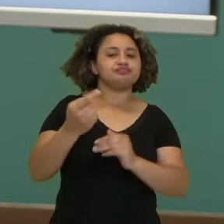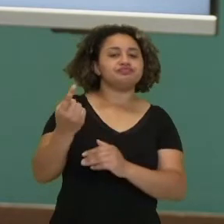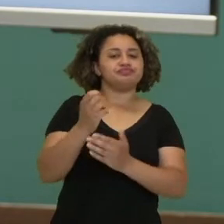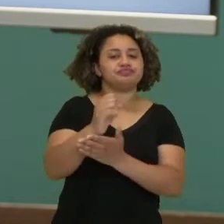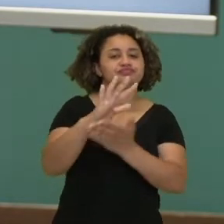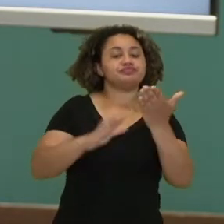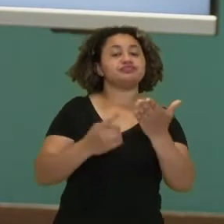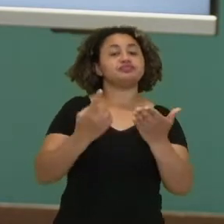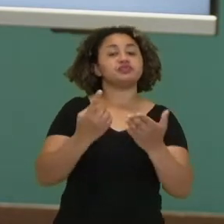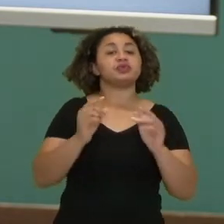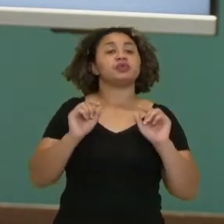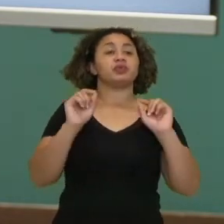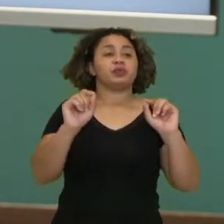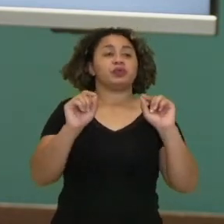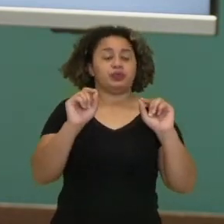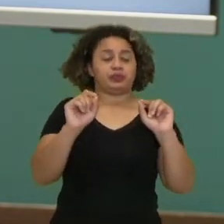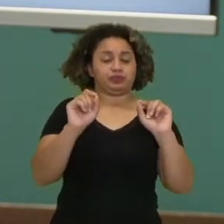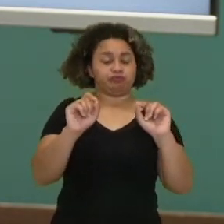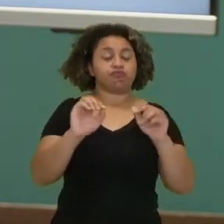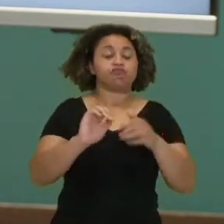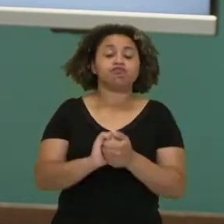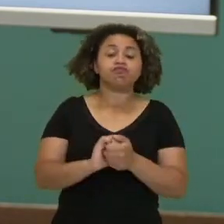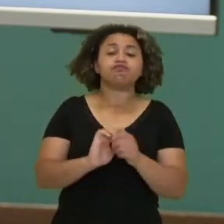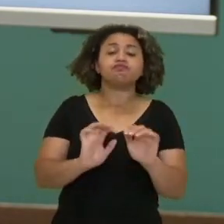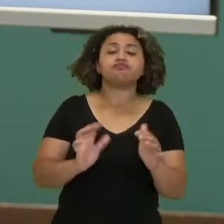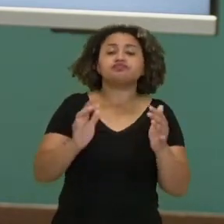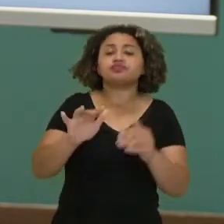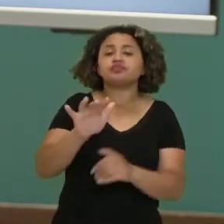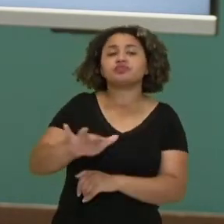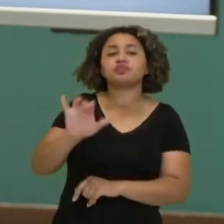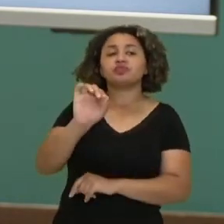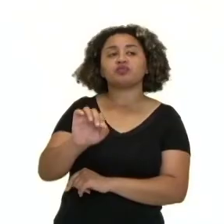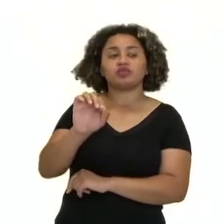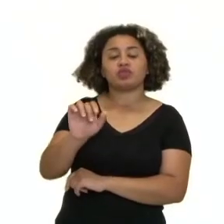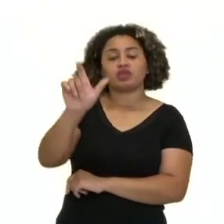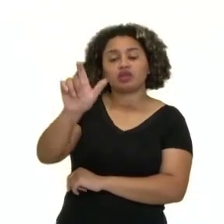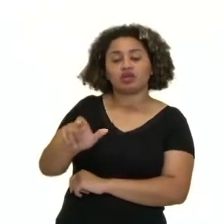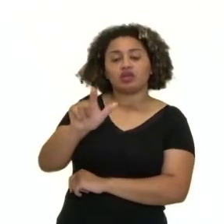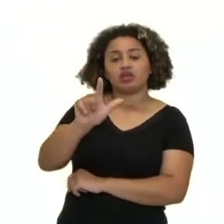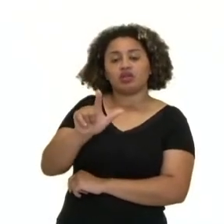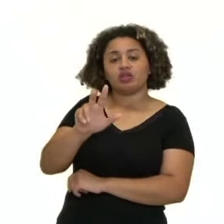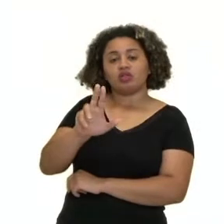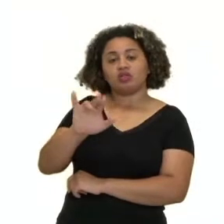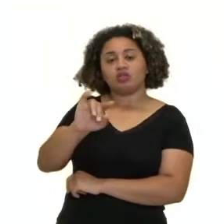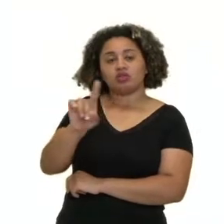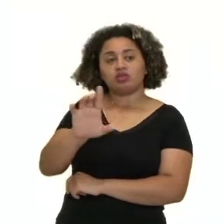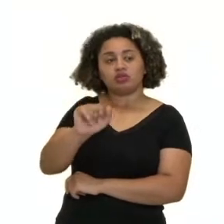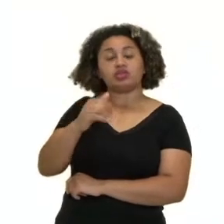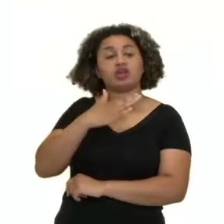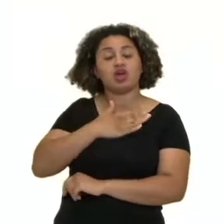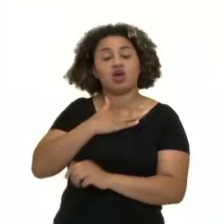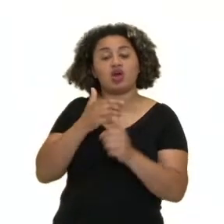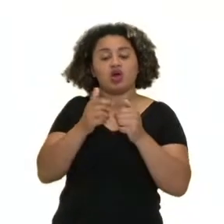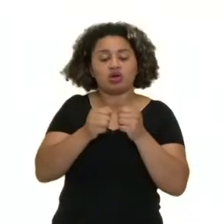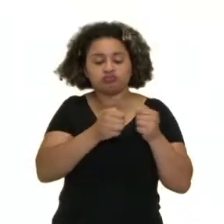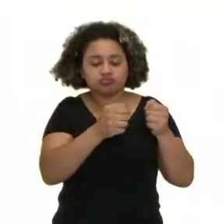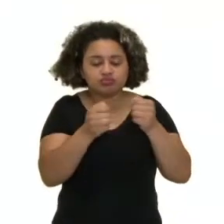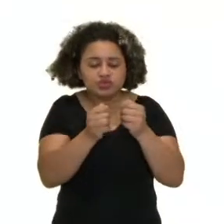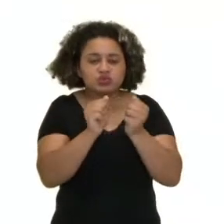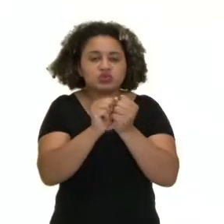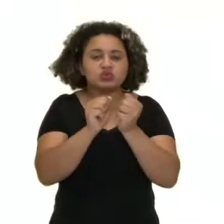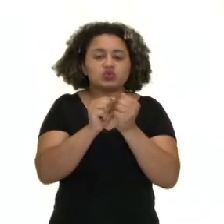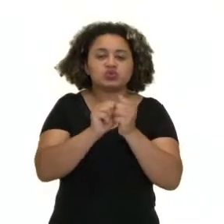praticando 1. No praticando 1, nós temos que Luísa gosta de jogar videogame com seus